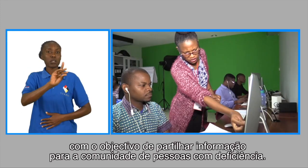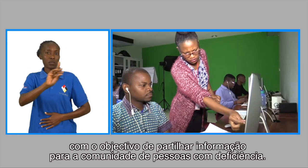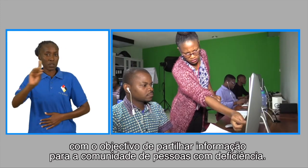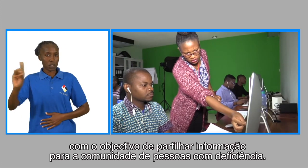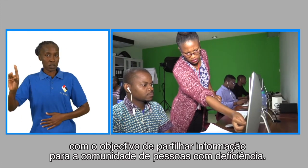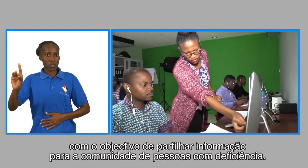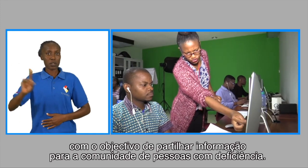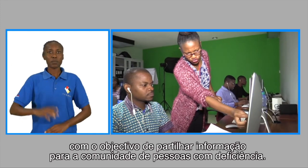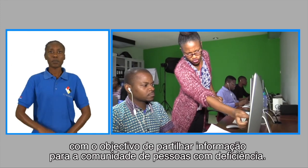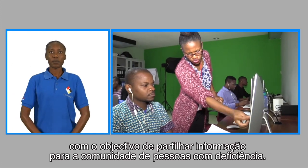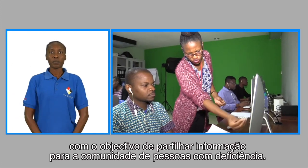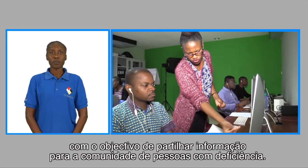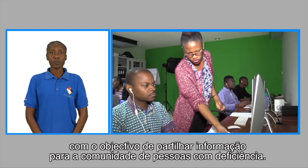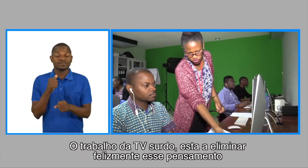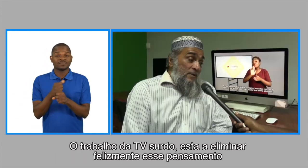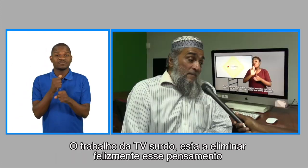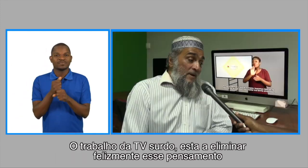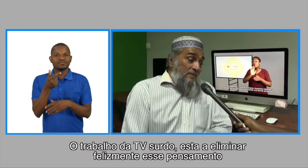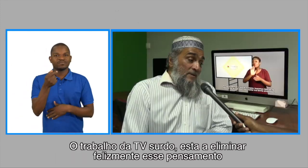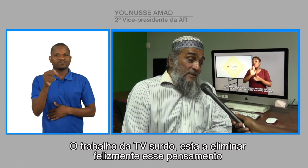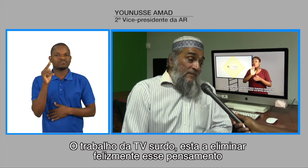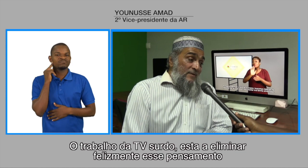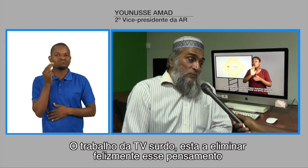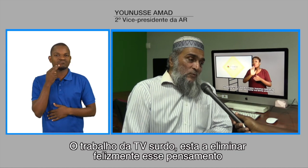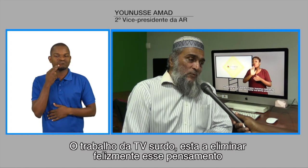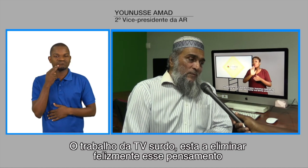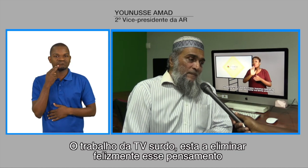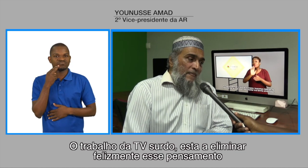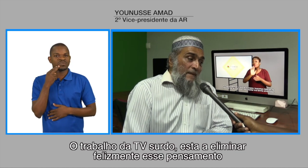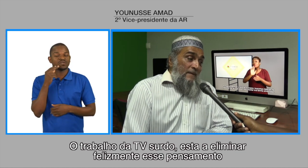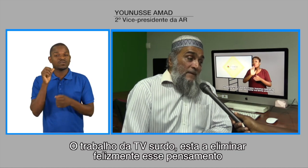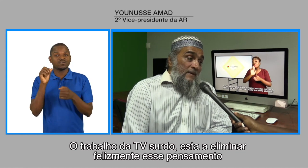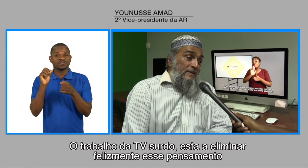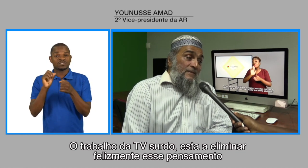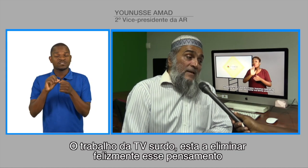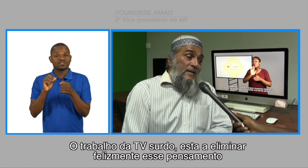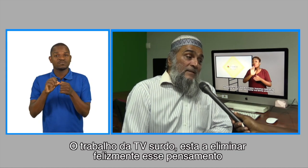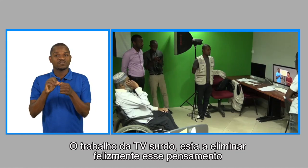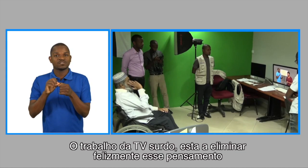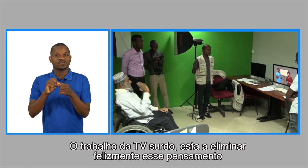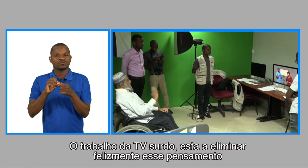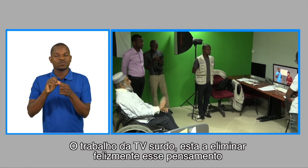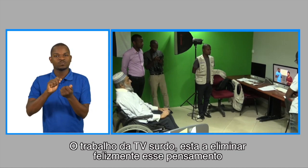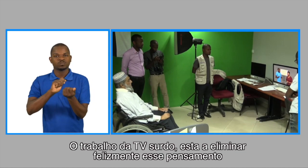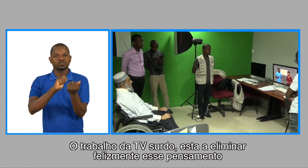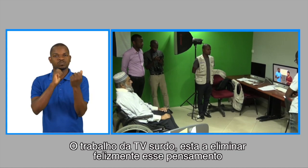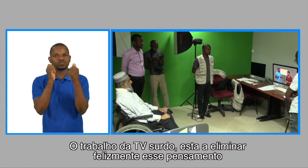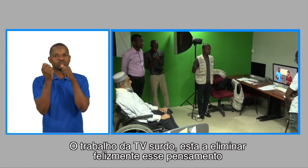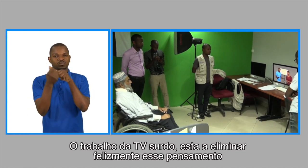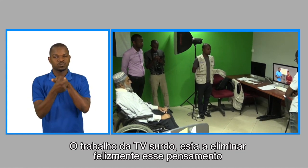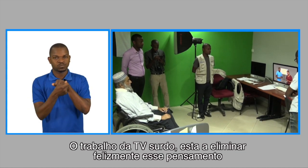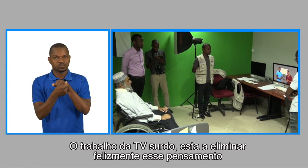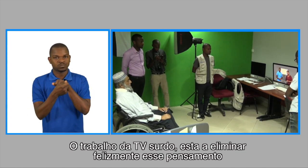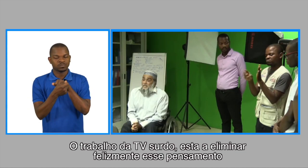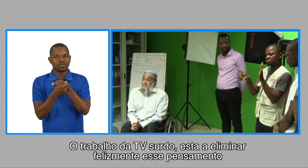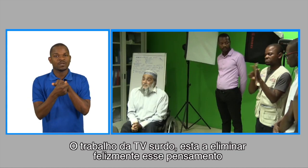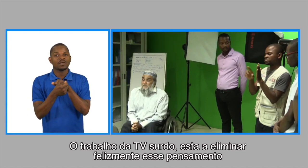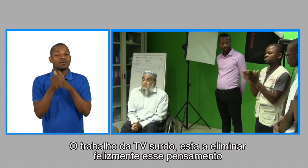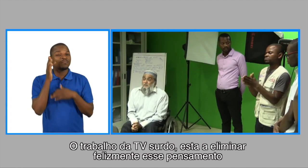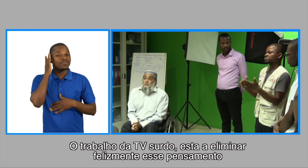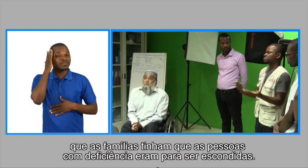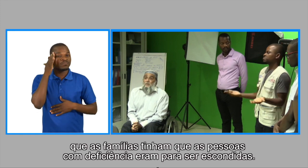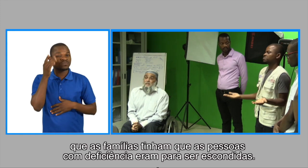de pessoas com deficiência. O trabalho da TV Surdo está a eliminar, felizmente,